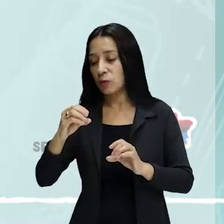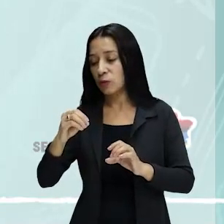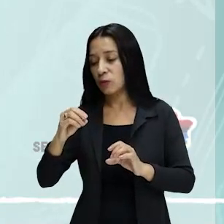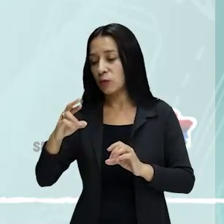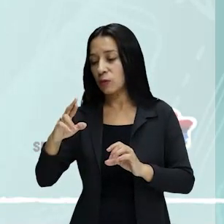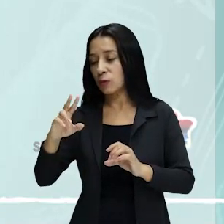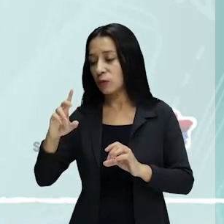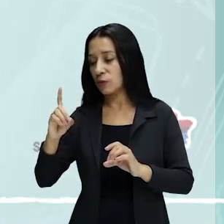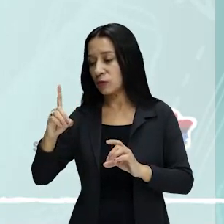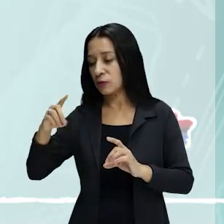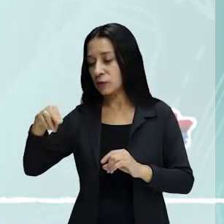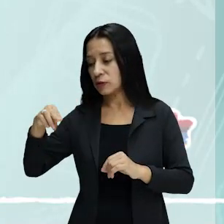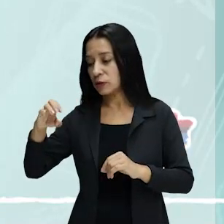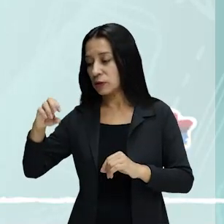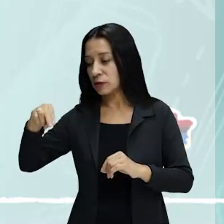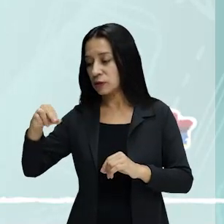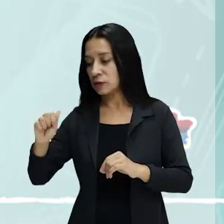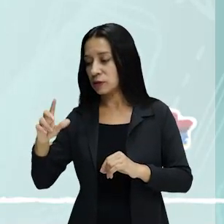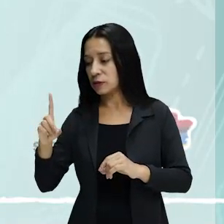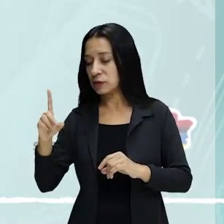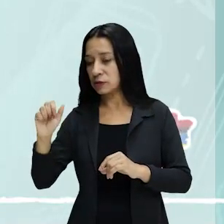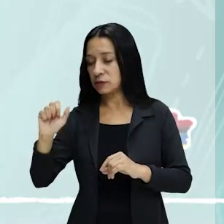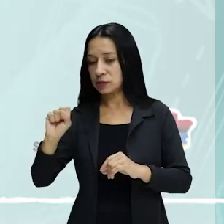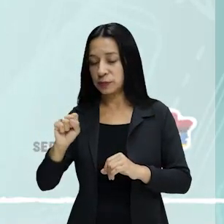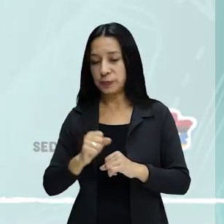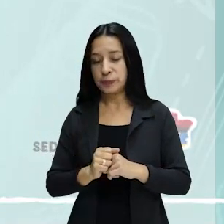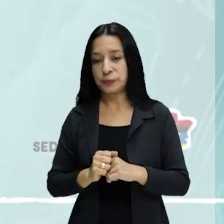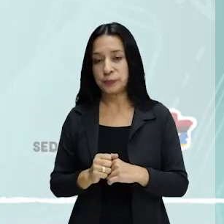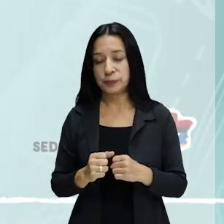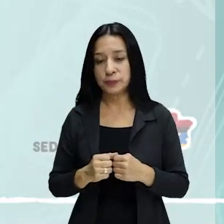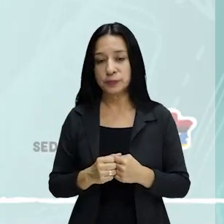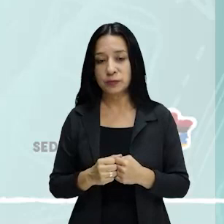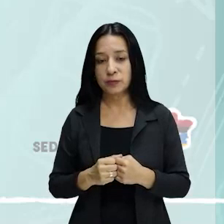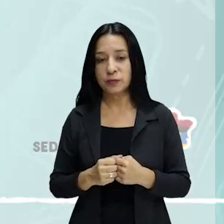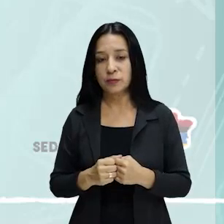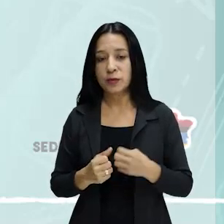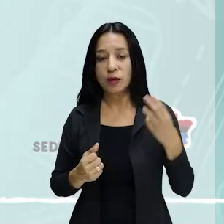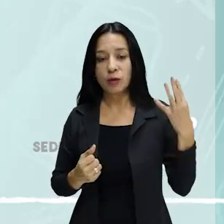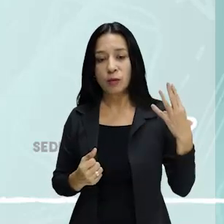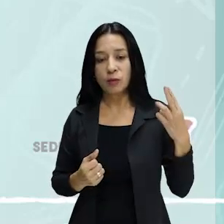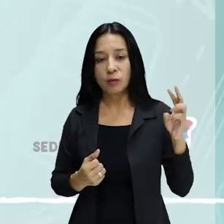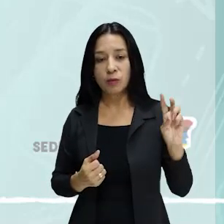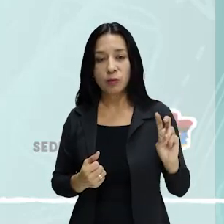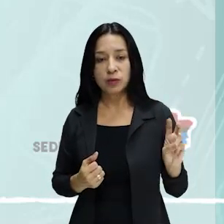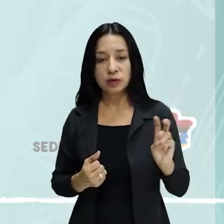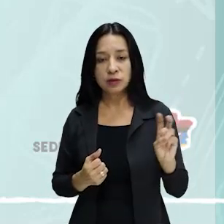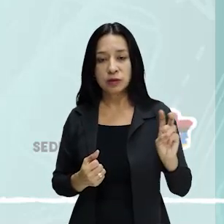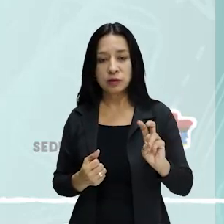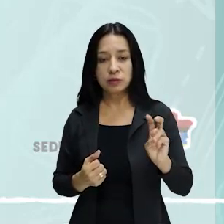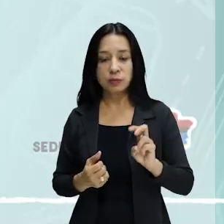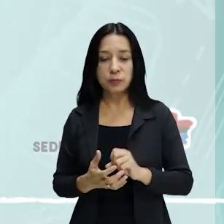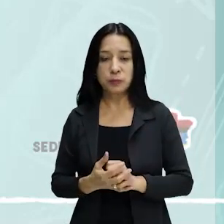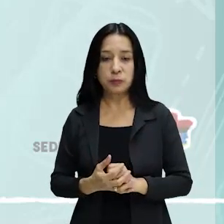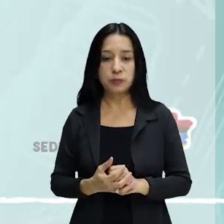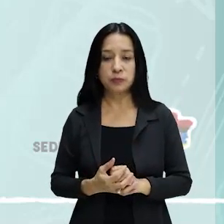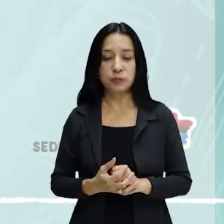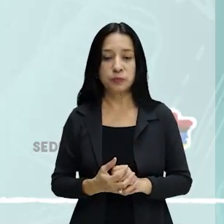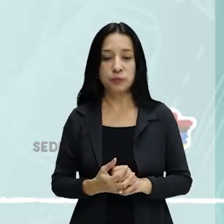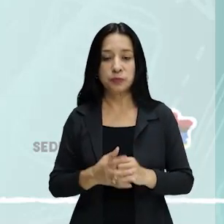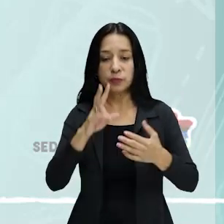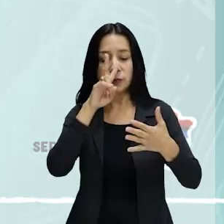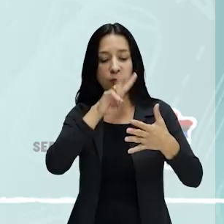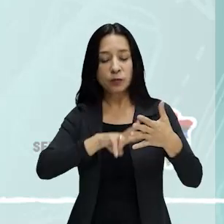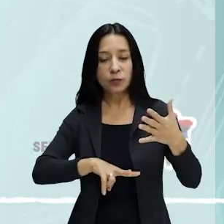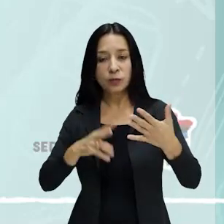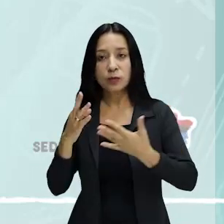trecho do texto para responder à questão. Então, os peixes jovens